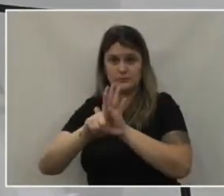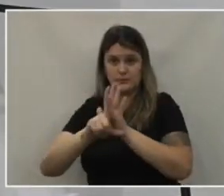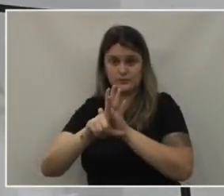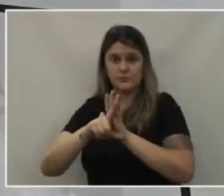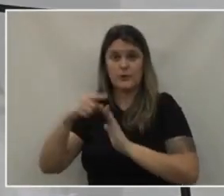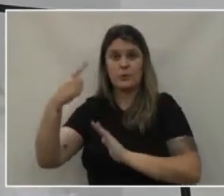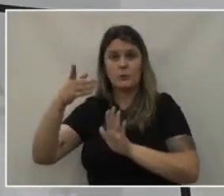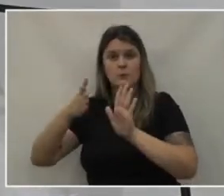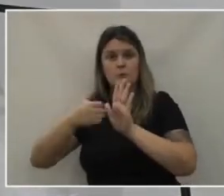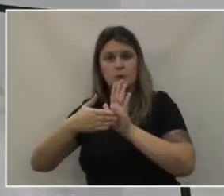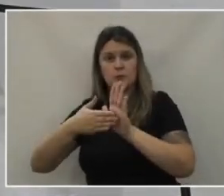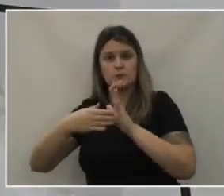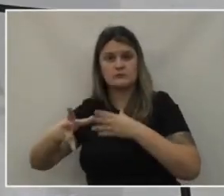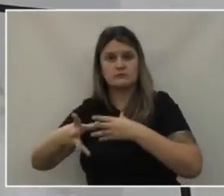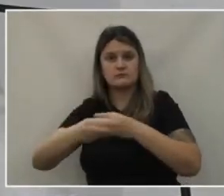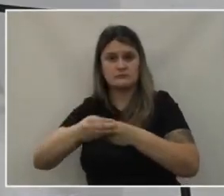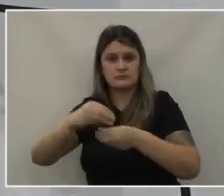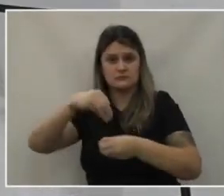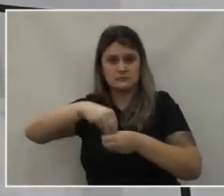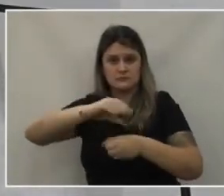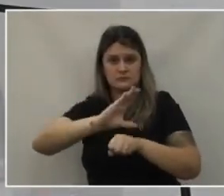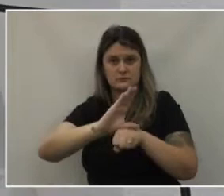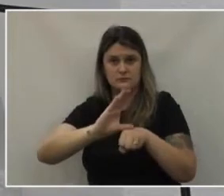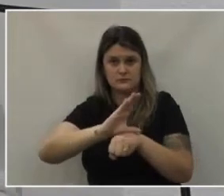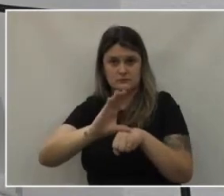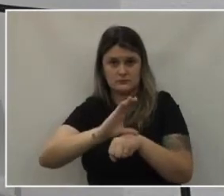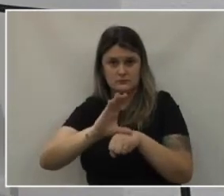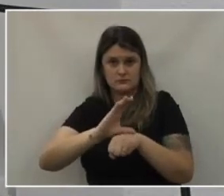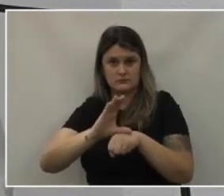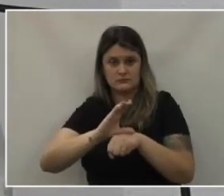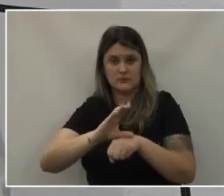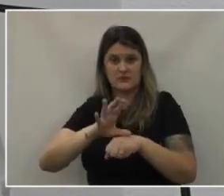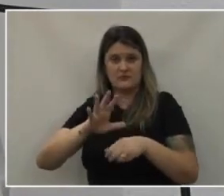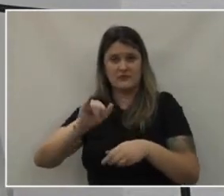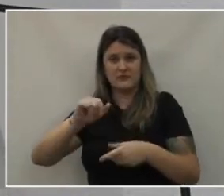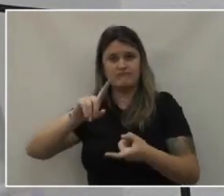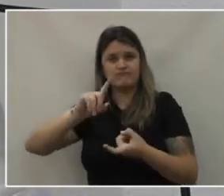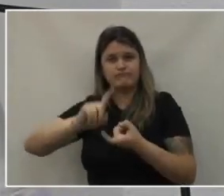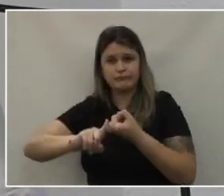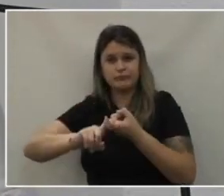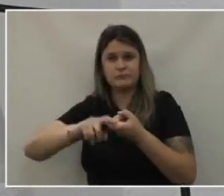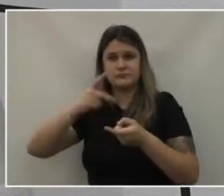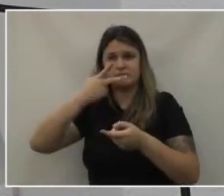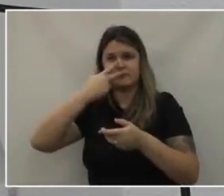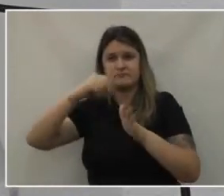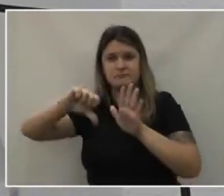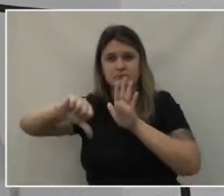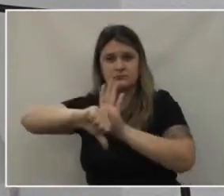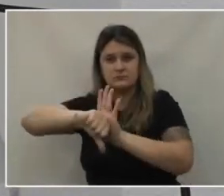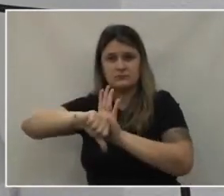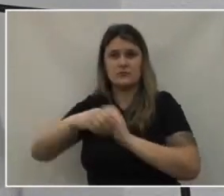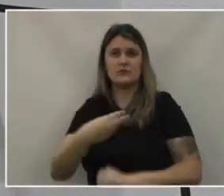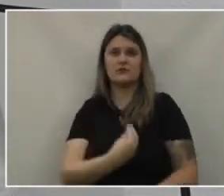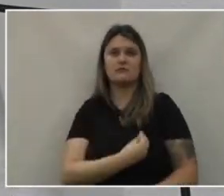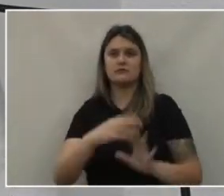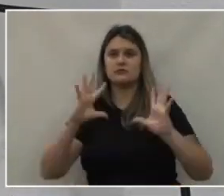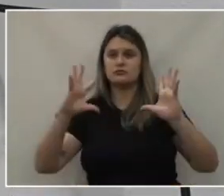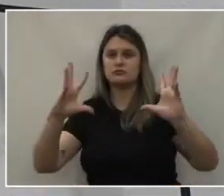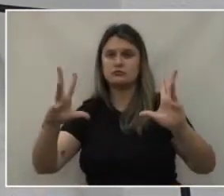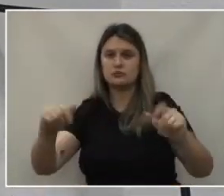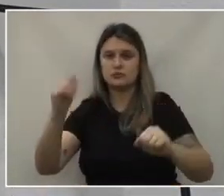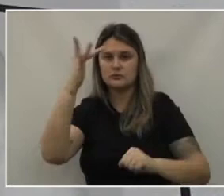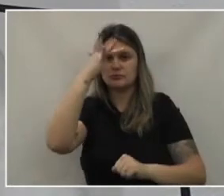uma proposta de emenda constitucional que impactam negativamente a vida de todos os